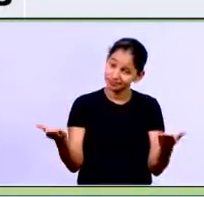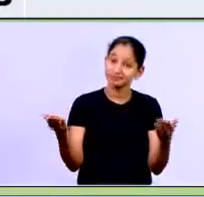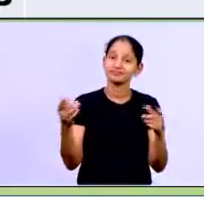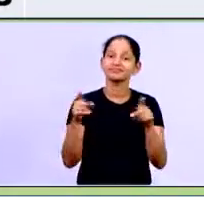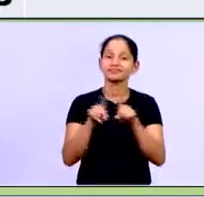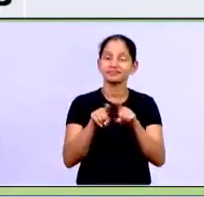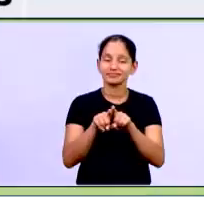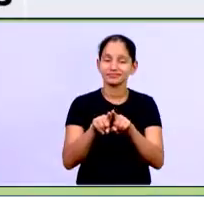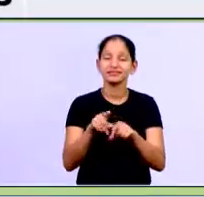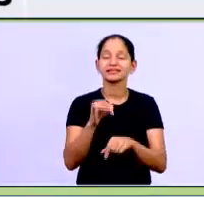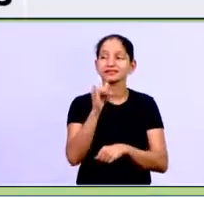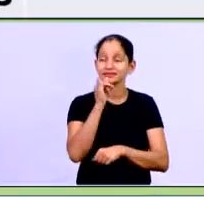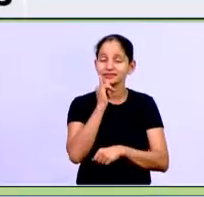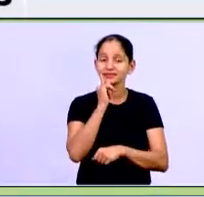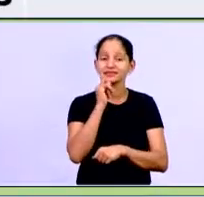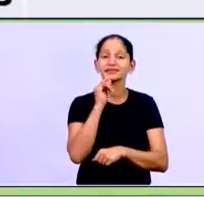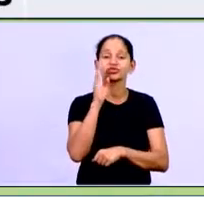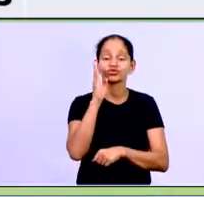no sistema,